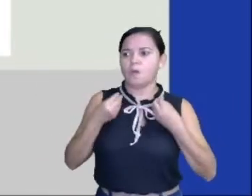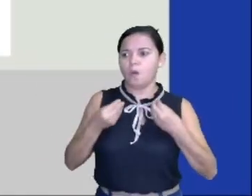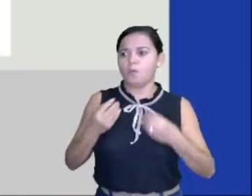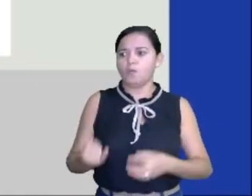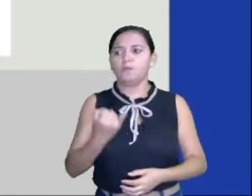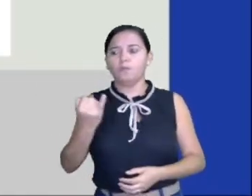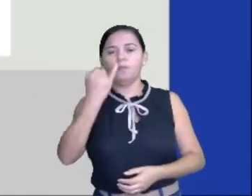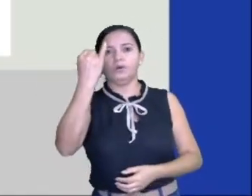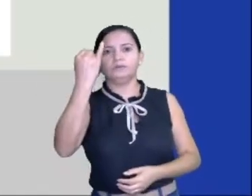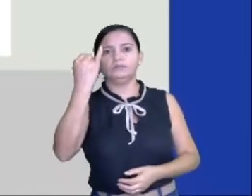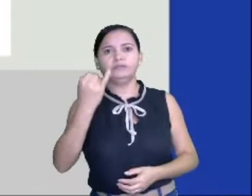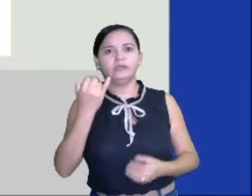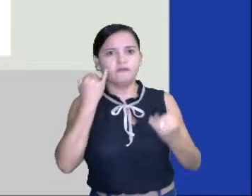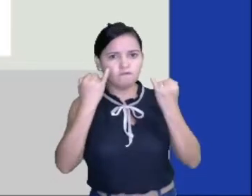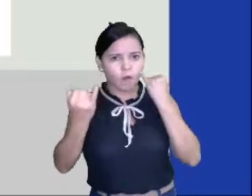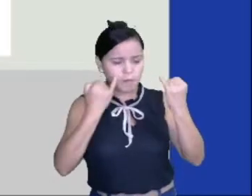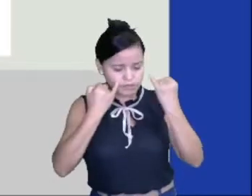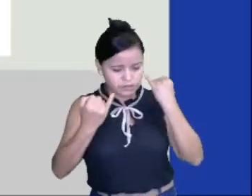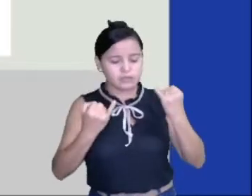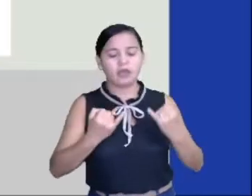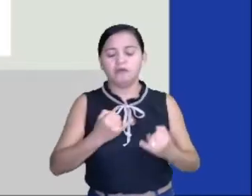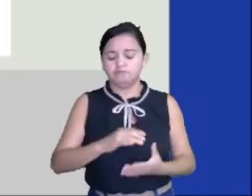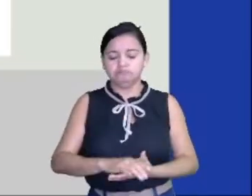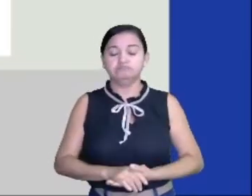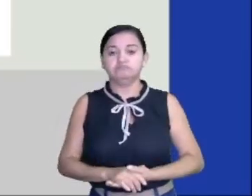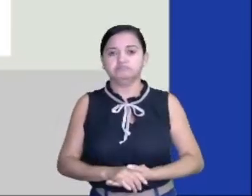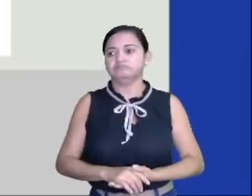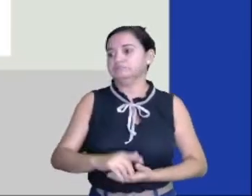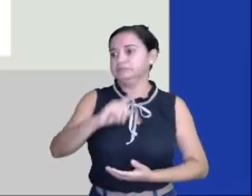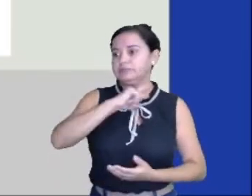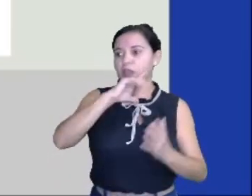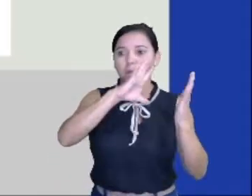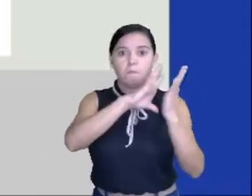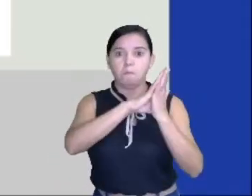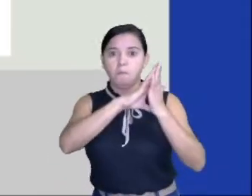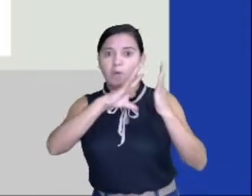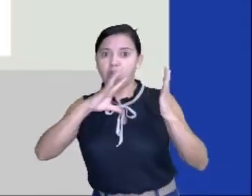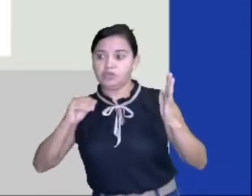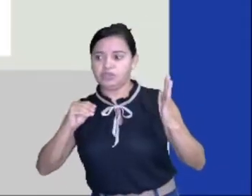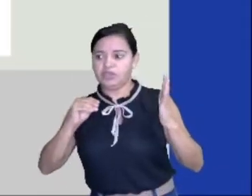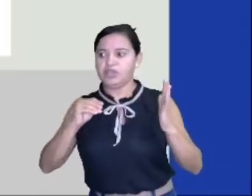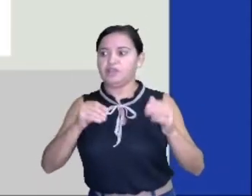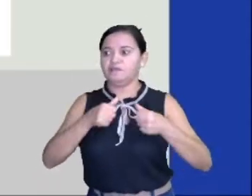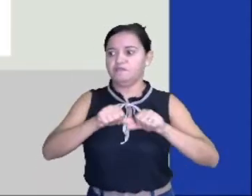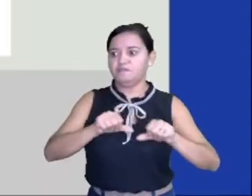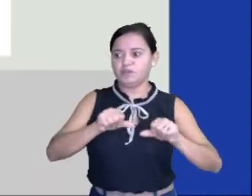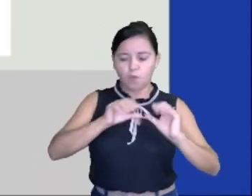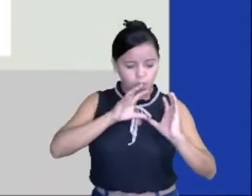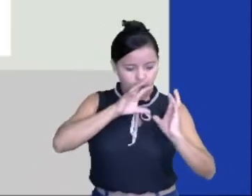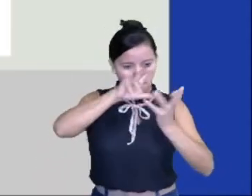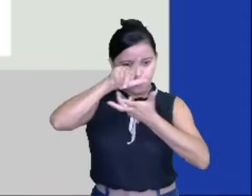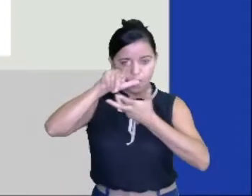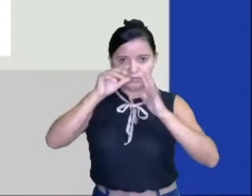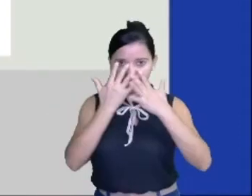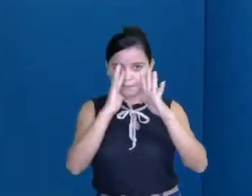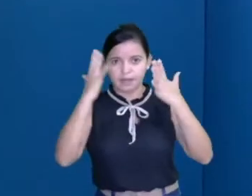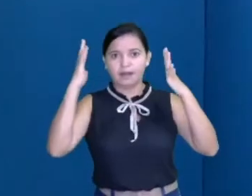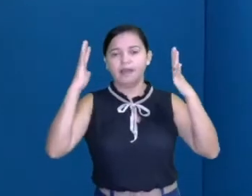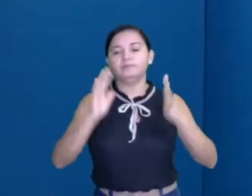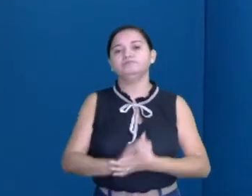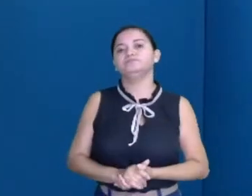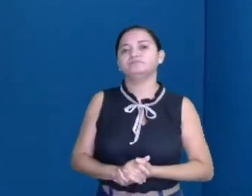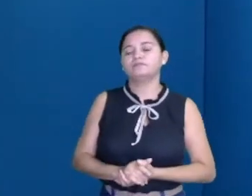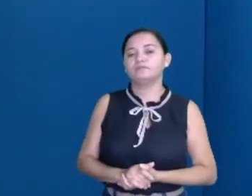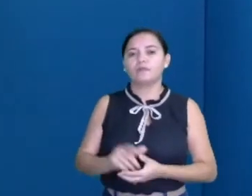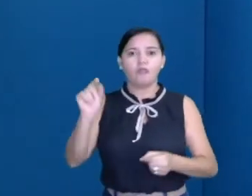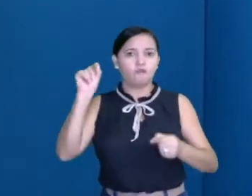informações, como essa informação ela faz a diferença. É conhecido como modelo, ficou conhecido como modelo da bola de bilhar. E volta para mim aqui, produção. Eu vou fazer